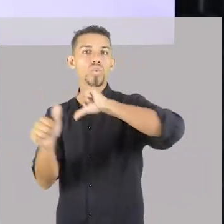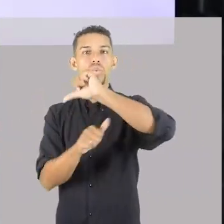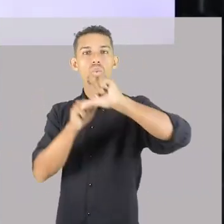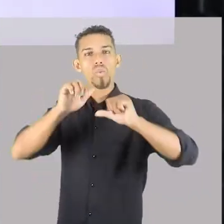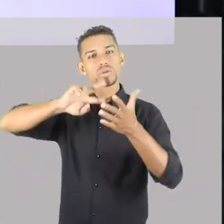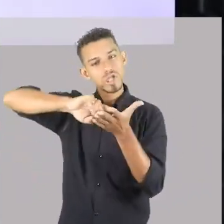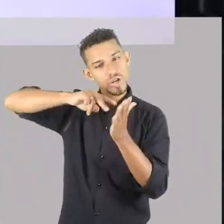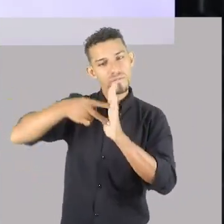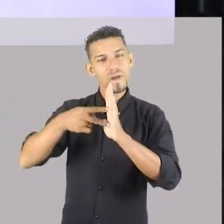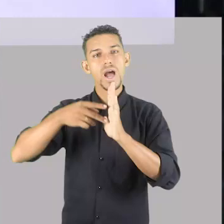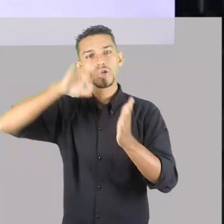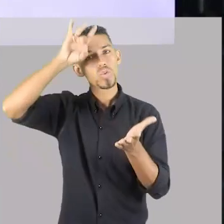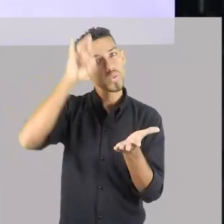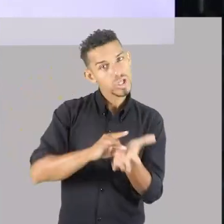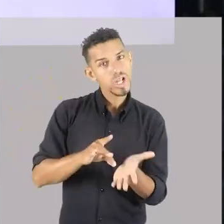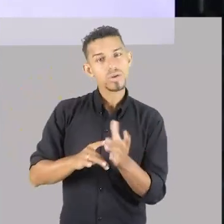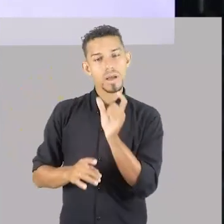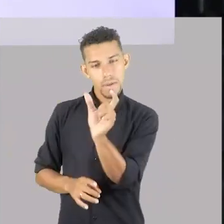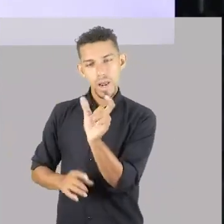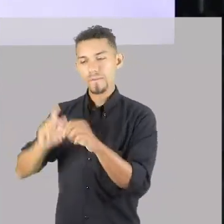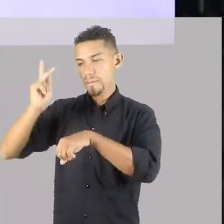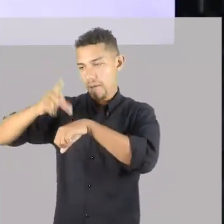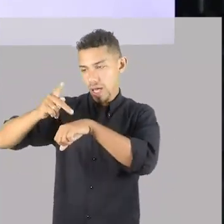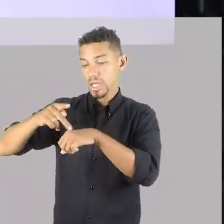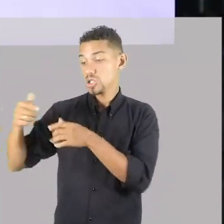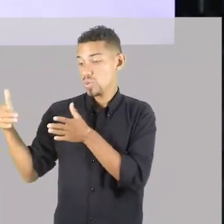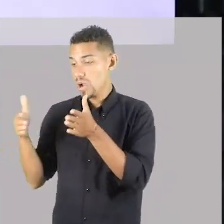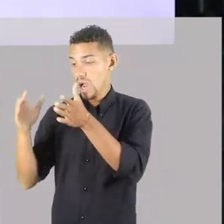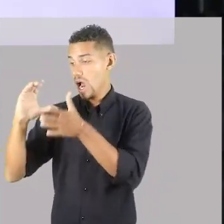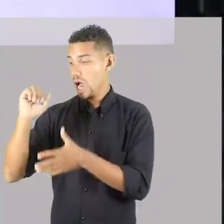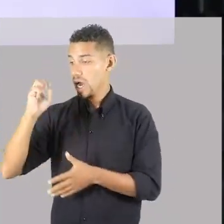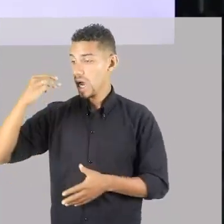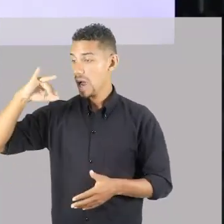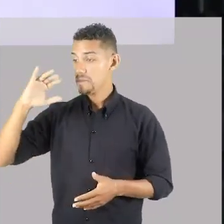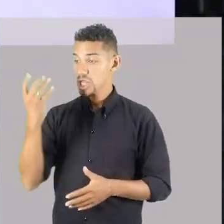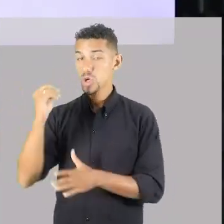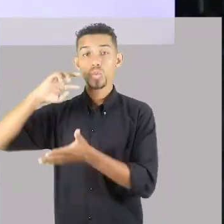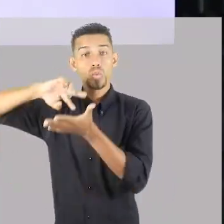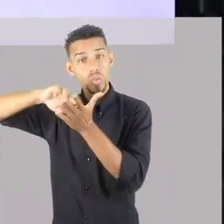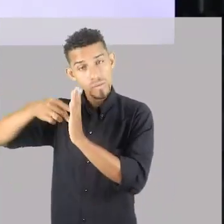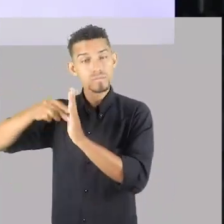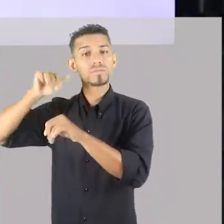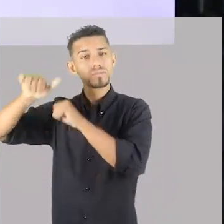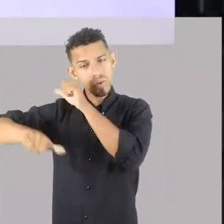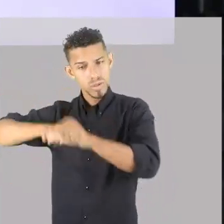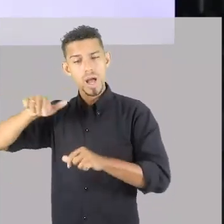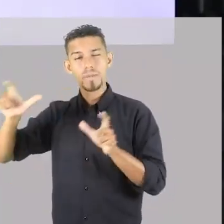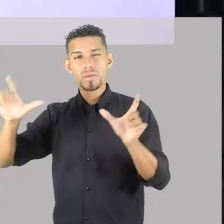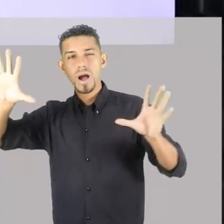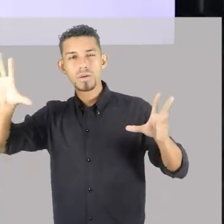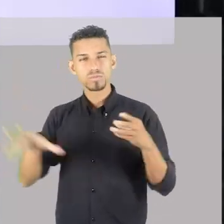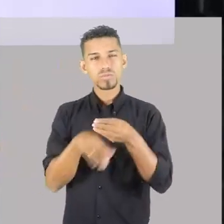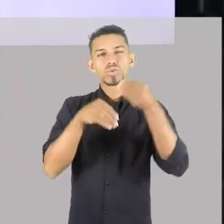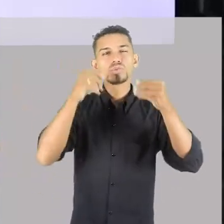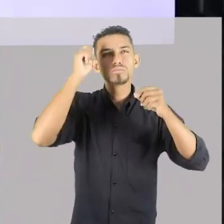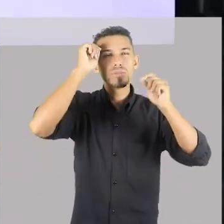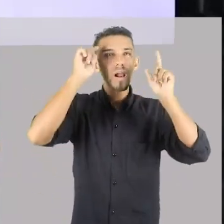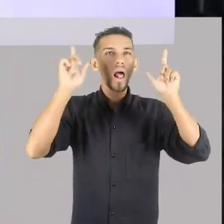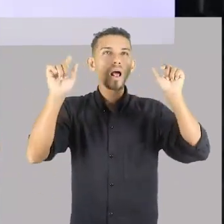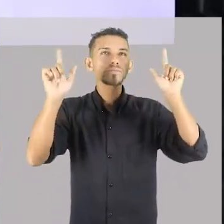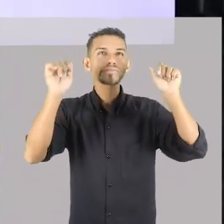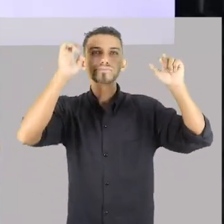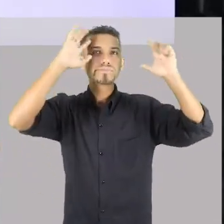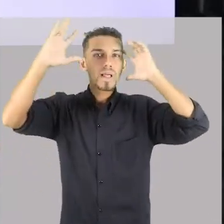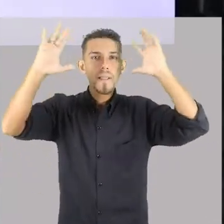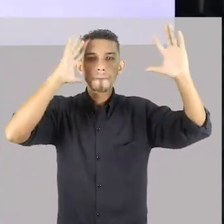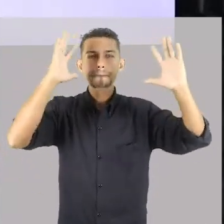significado original da palavra pedra e o significado original da palavra caminho para poder fazer essa associação.